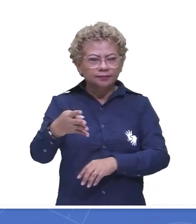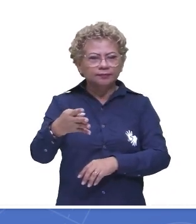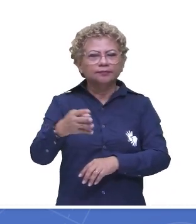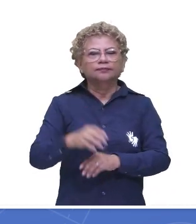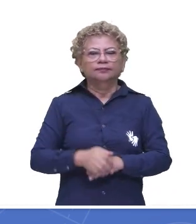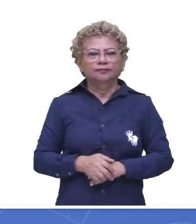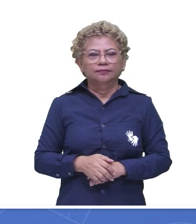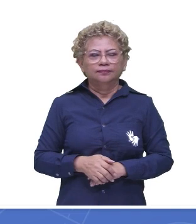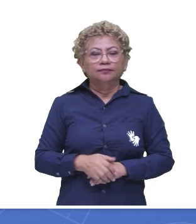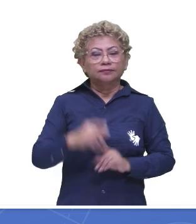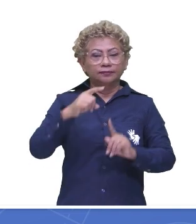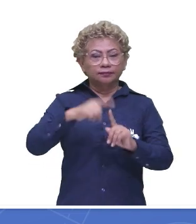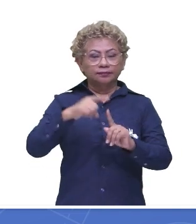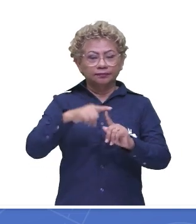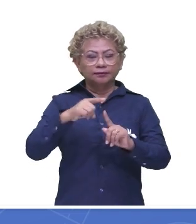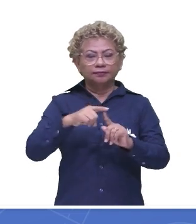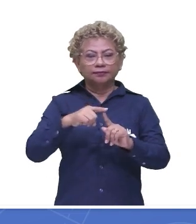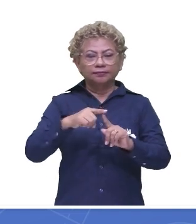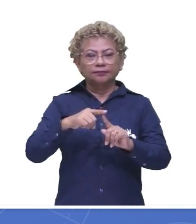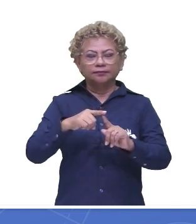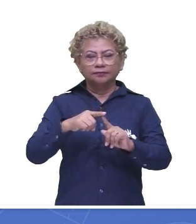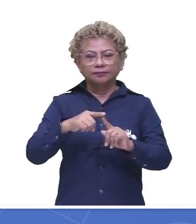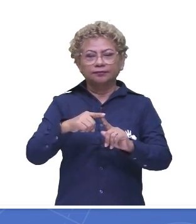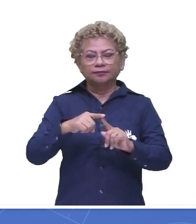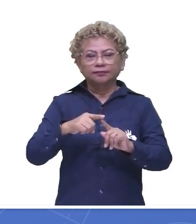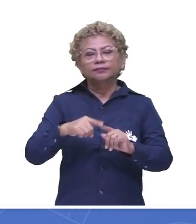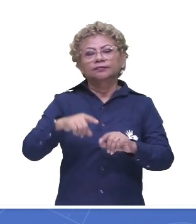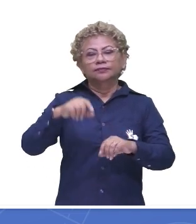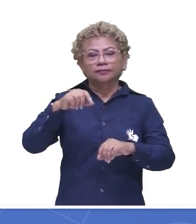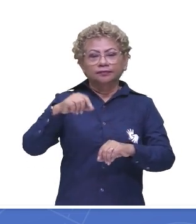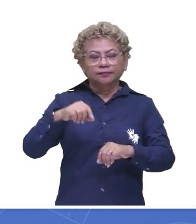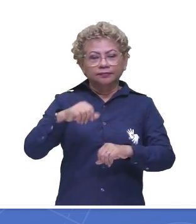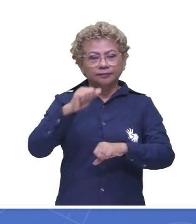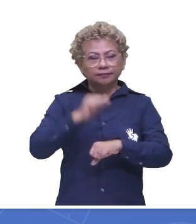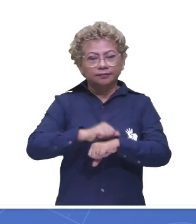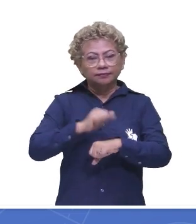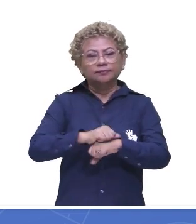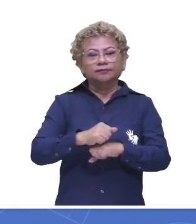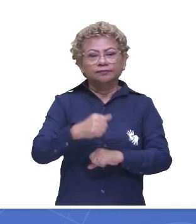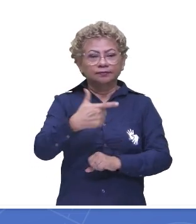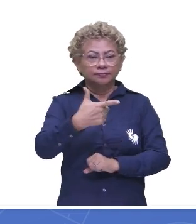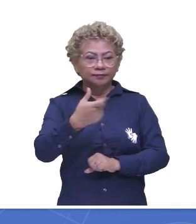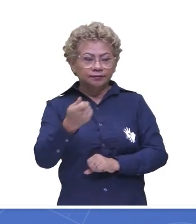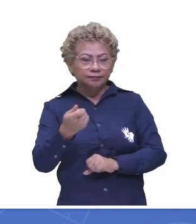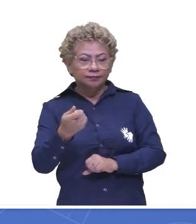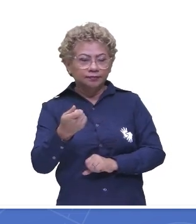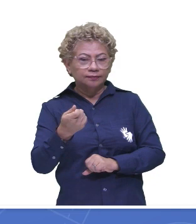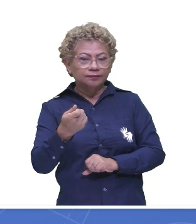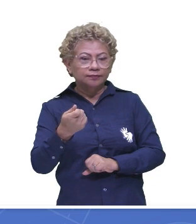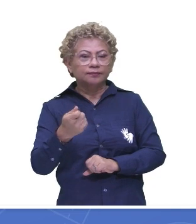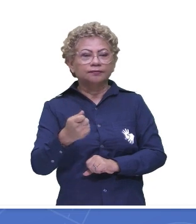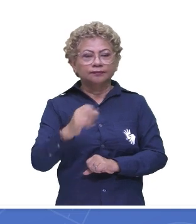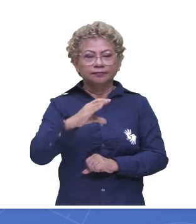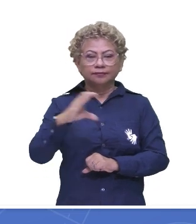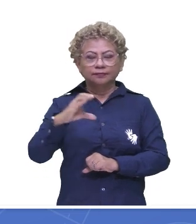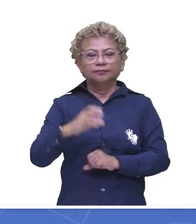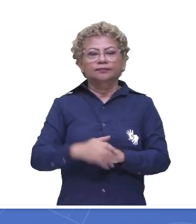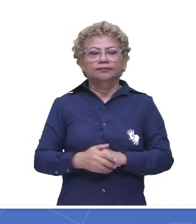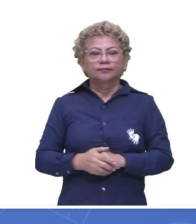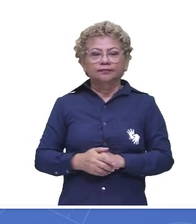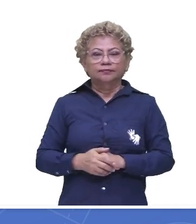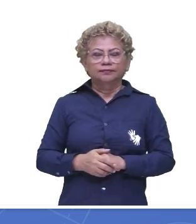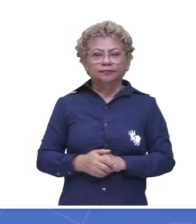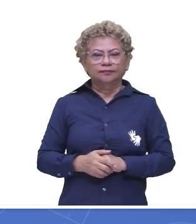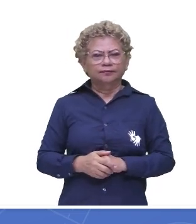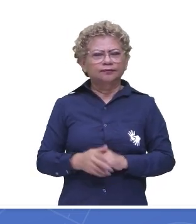estão sólidos em temperatura ambiente. Considere 20 graus Celsius como a temperatura ambiente e pressão de 1